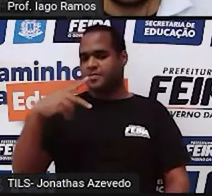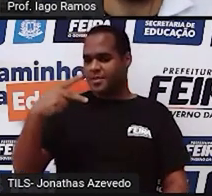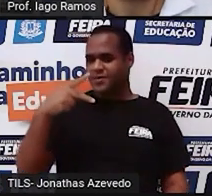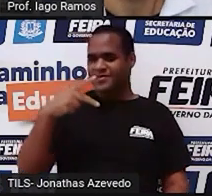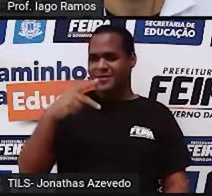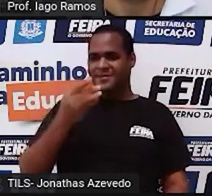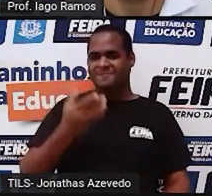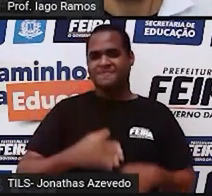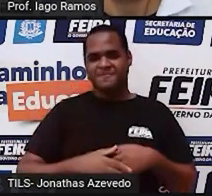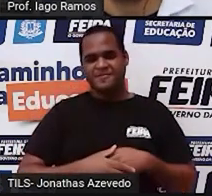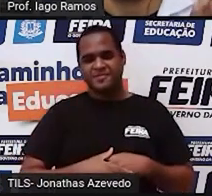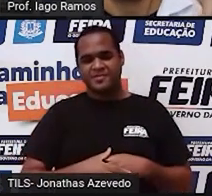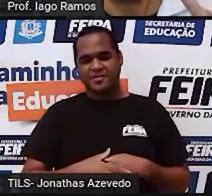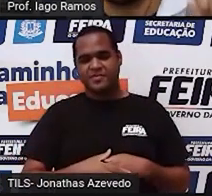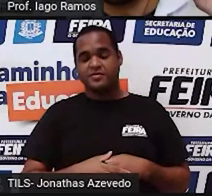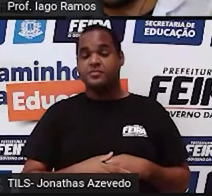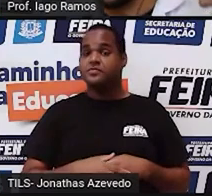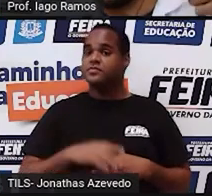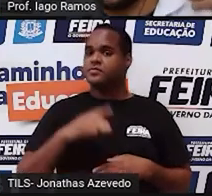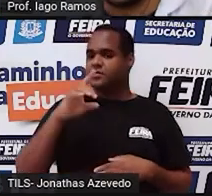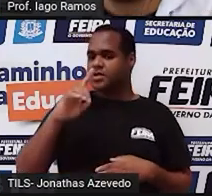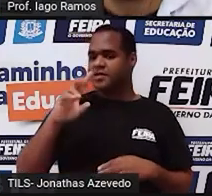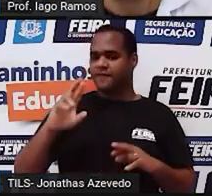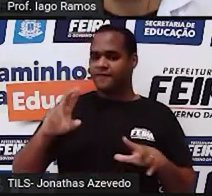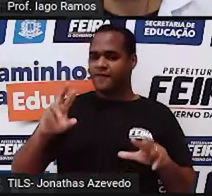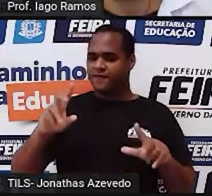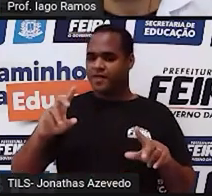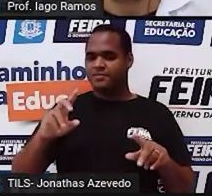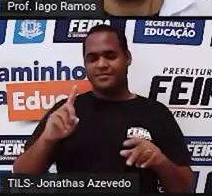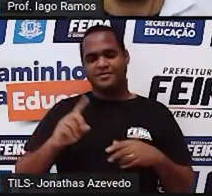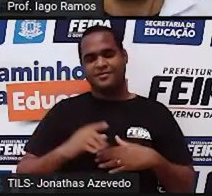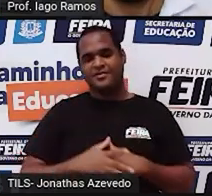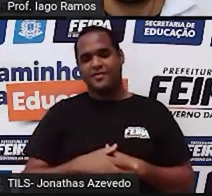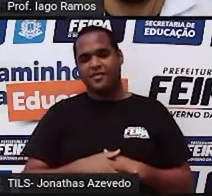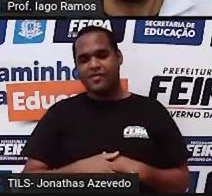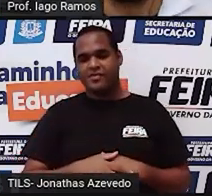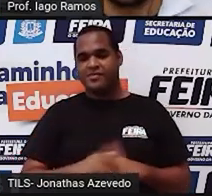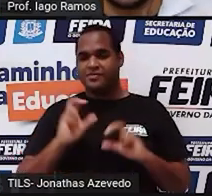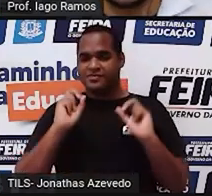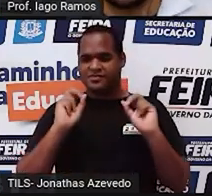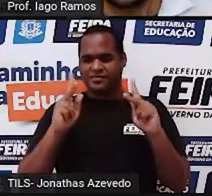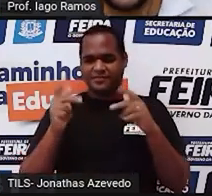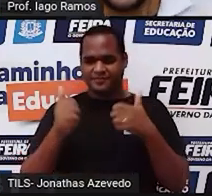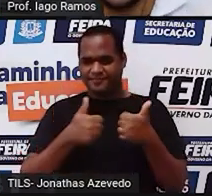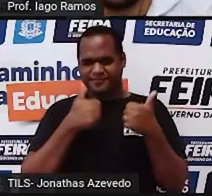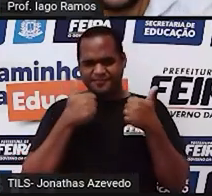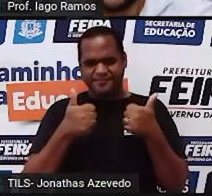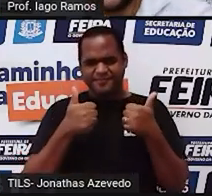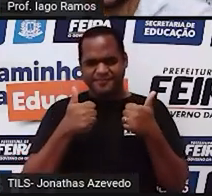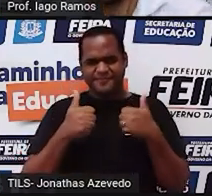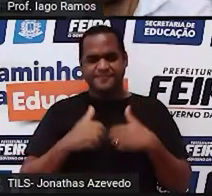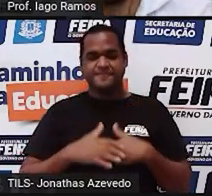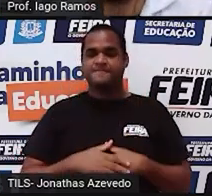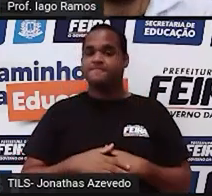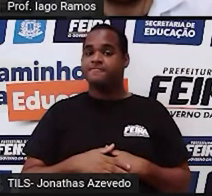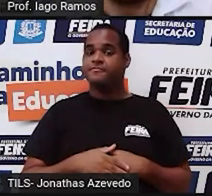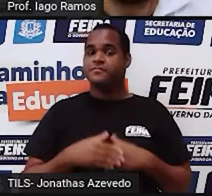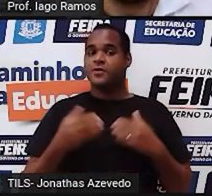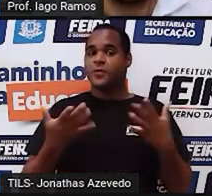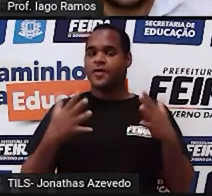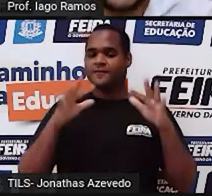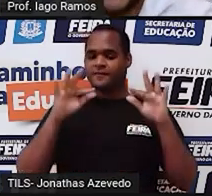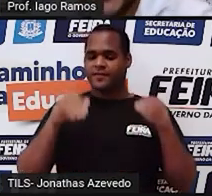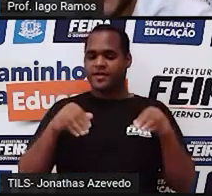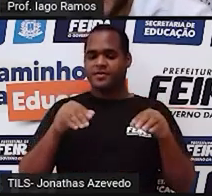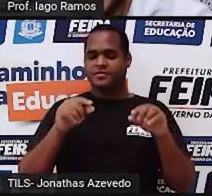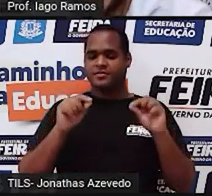periódica aliás uma dízima não-periódica tá bom beleza Ou então pra gente finalizar